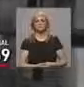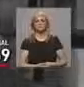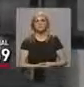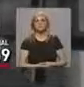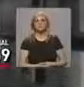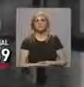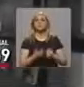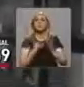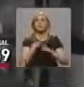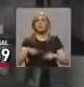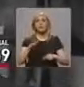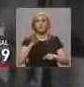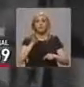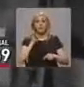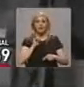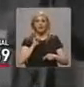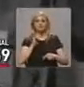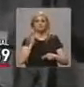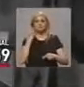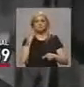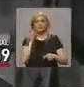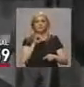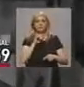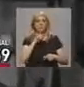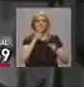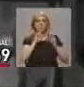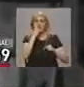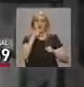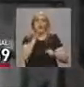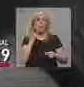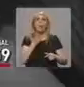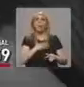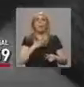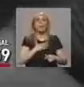Toda a gente queria ver nessa época. Ou era cego ou não queria ver, não é?